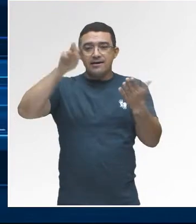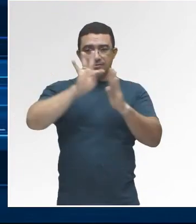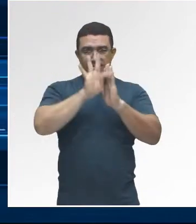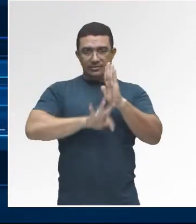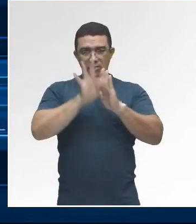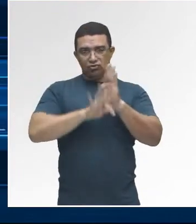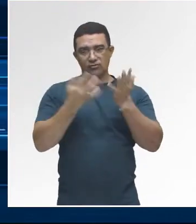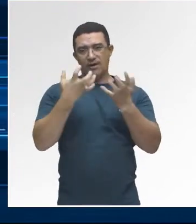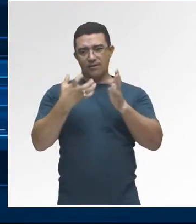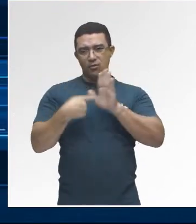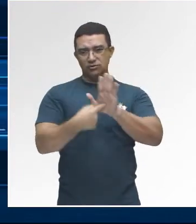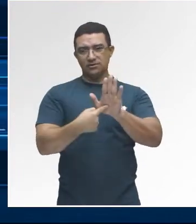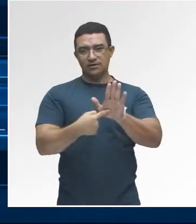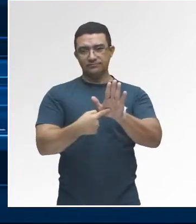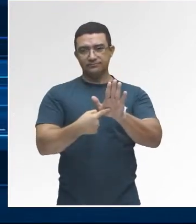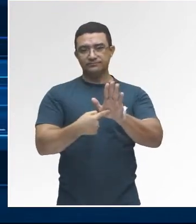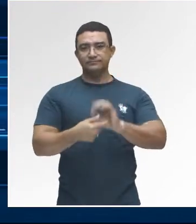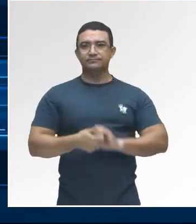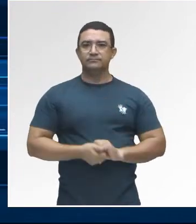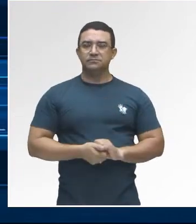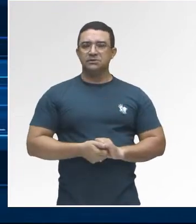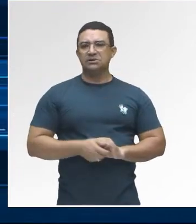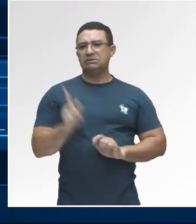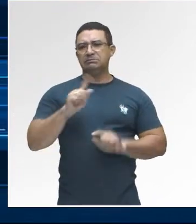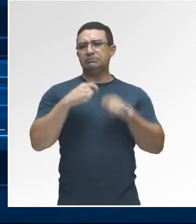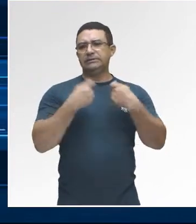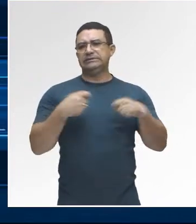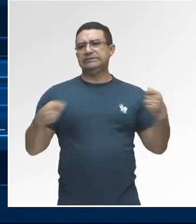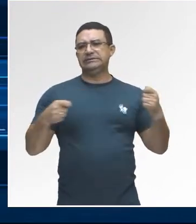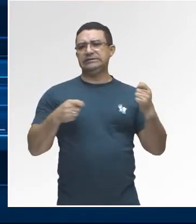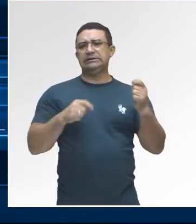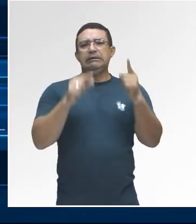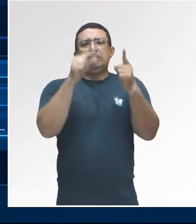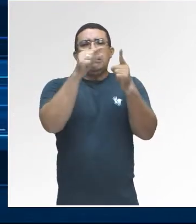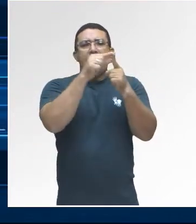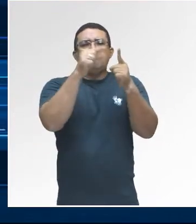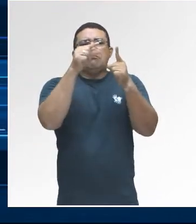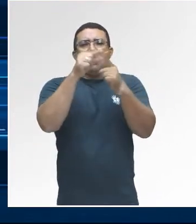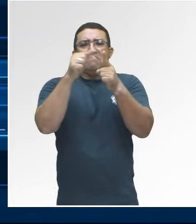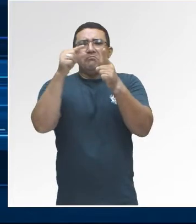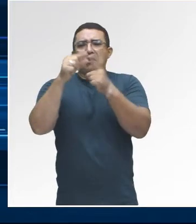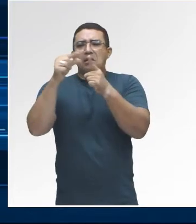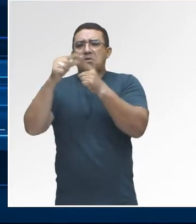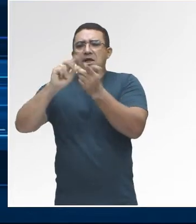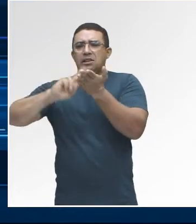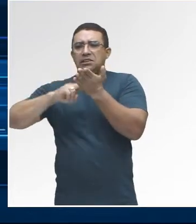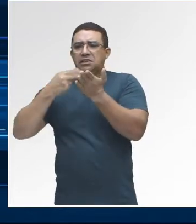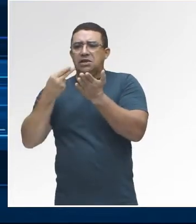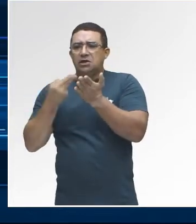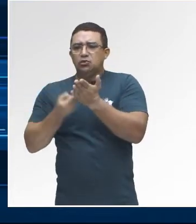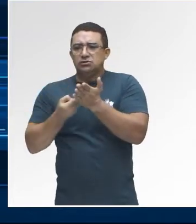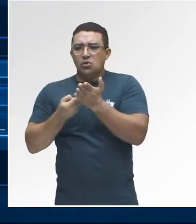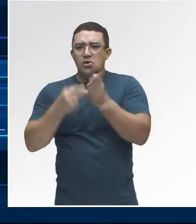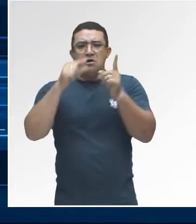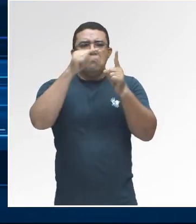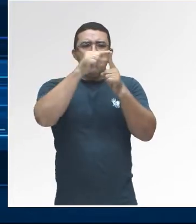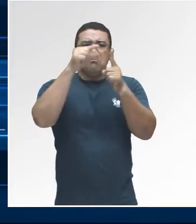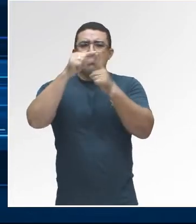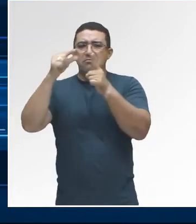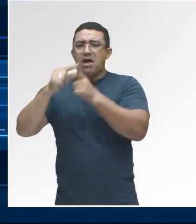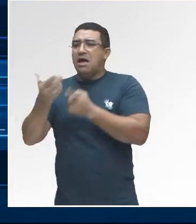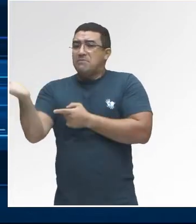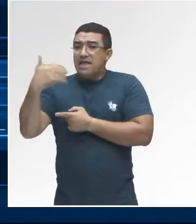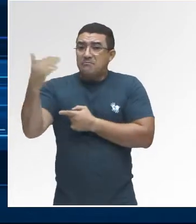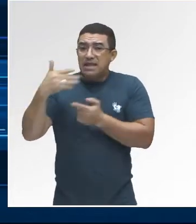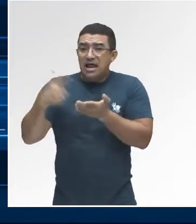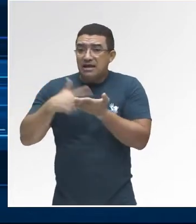rapidamente. Então, você não vai precisar fazer aquela tradução palavra por palavra, que vocês ficam angustiados, né? Cadê o dicionário, teacher? Não